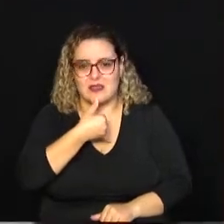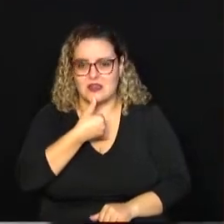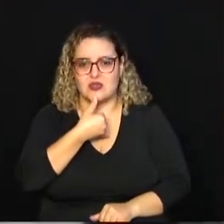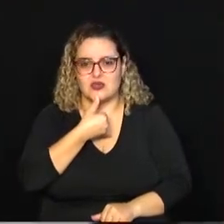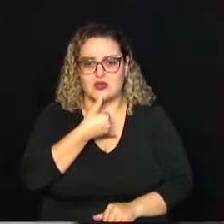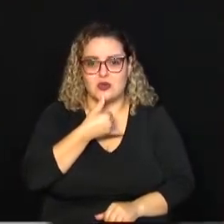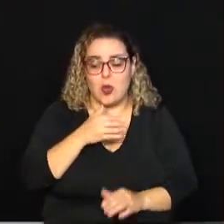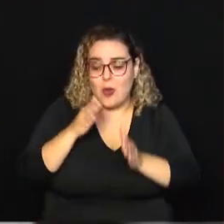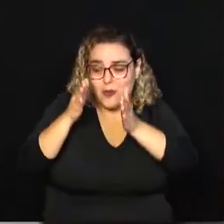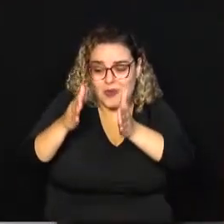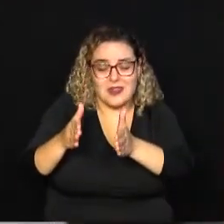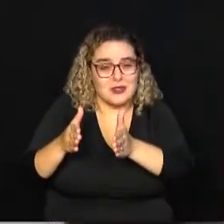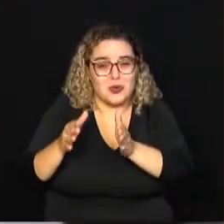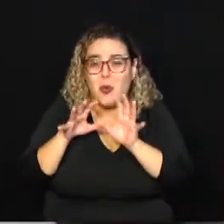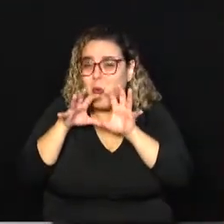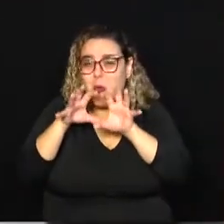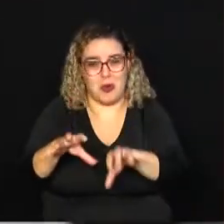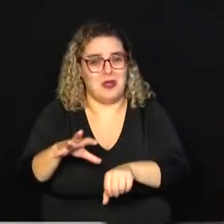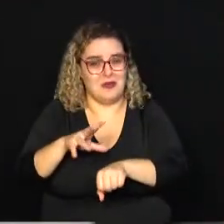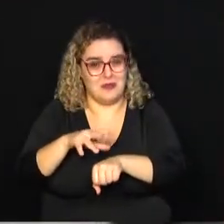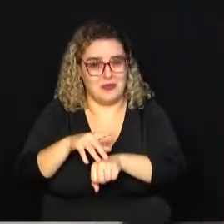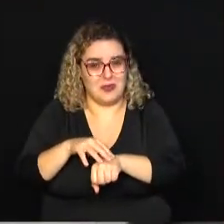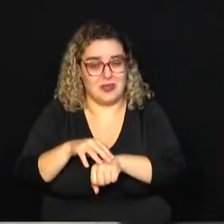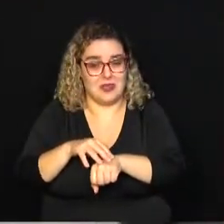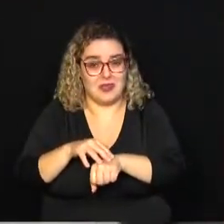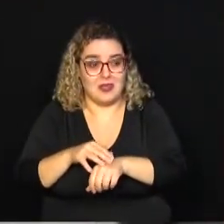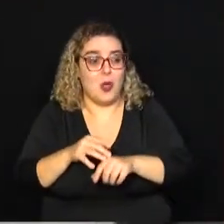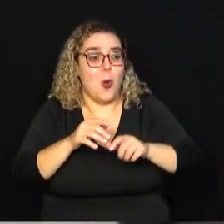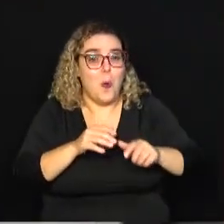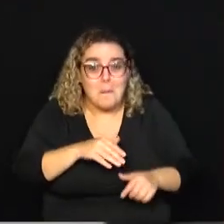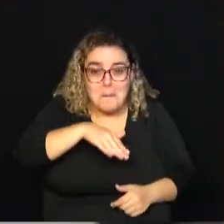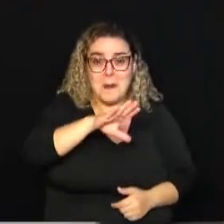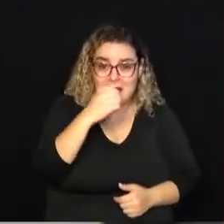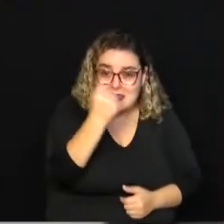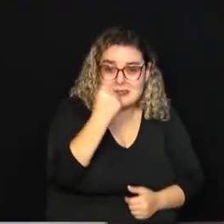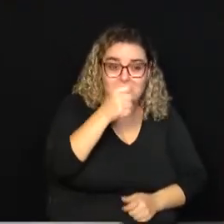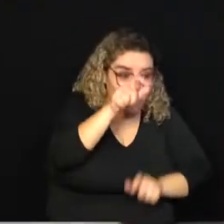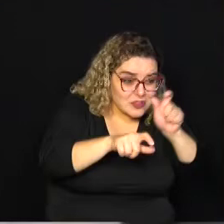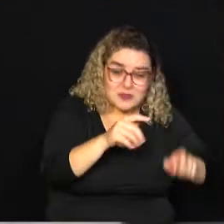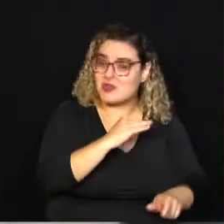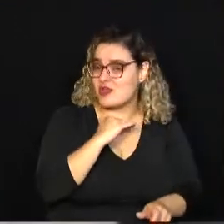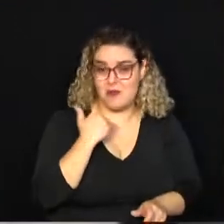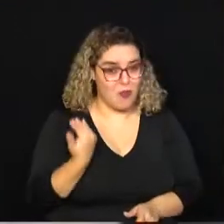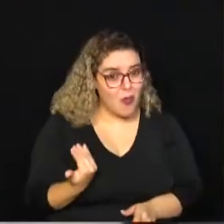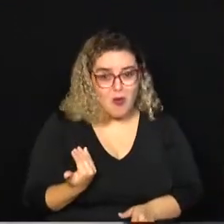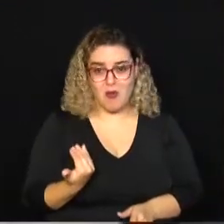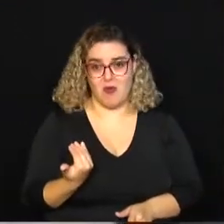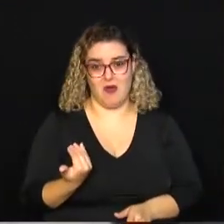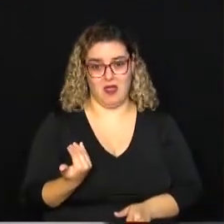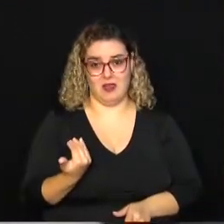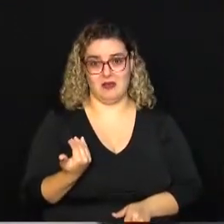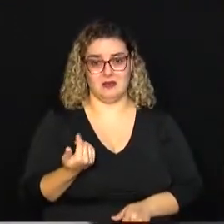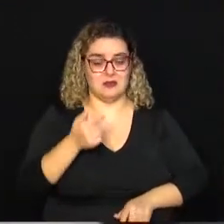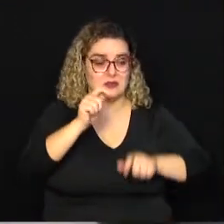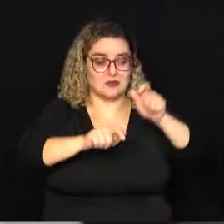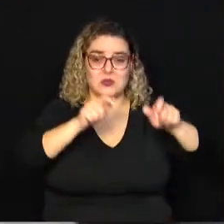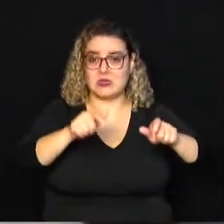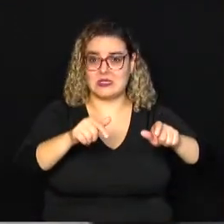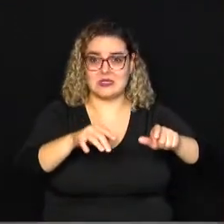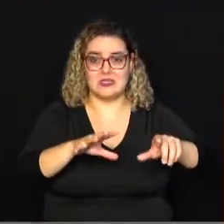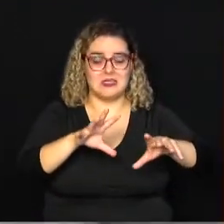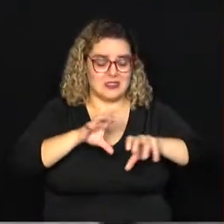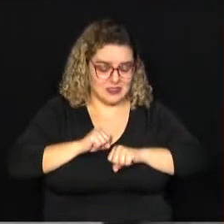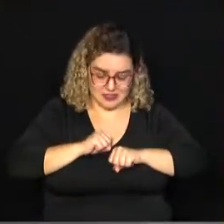horrível da doença, e tem um pedaço ainda mais horrível, né? Que é quando as pessoas morrem. né? Quando as pessoas morrem, quando as pessoas adquirem